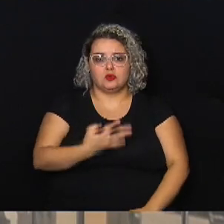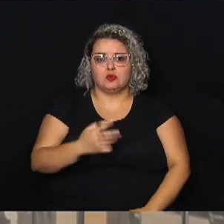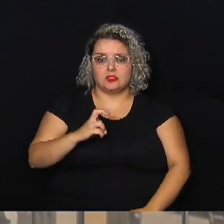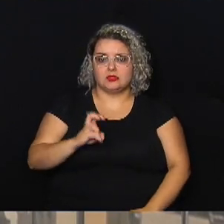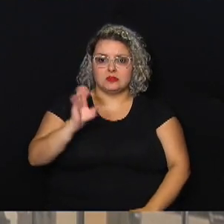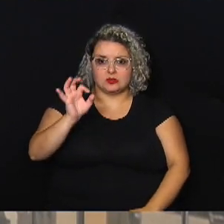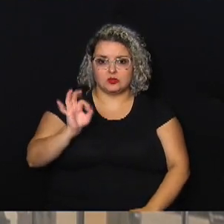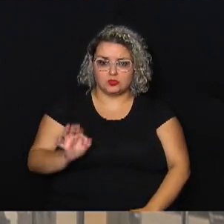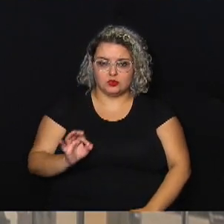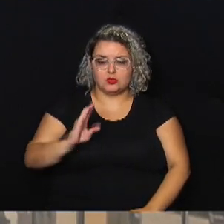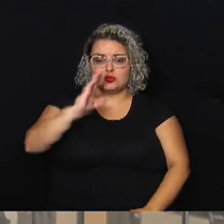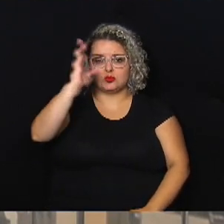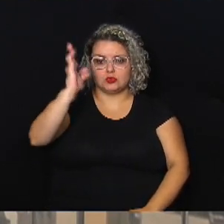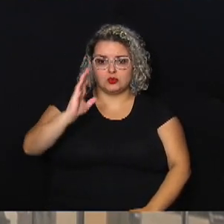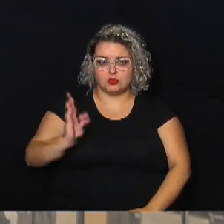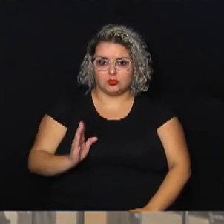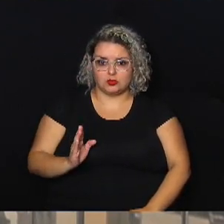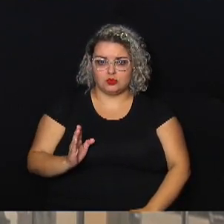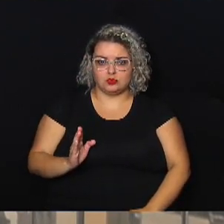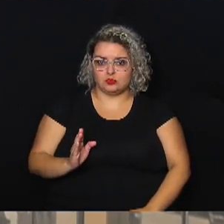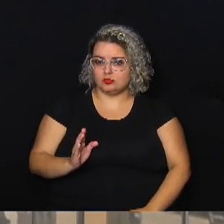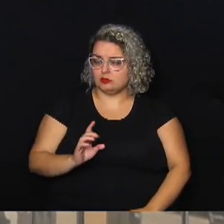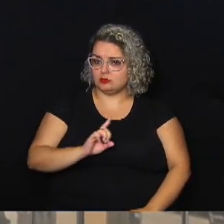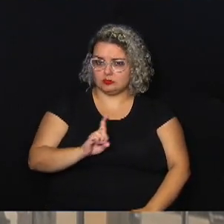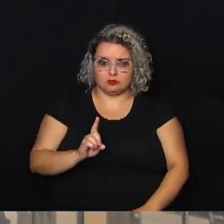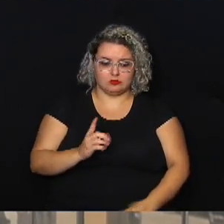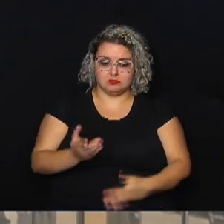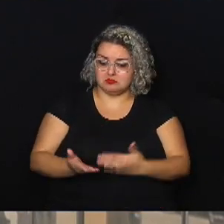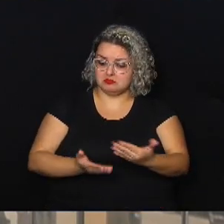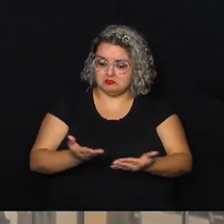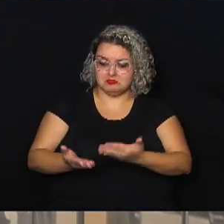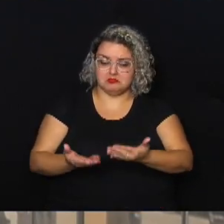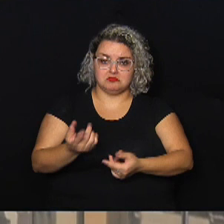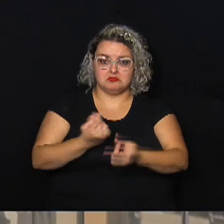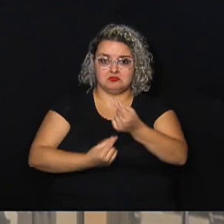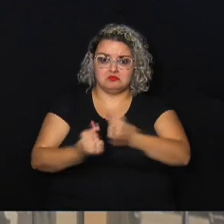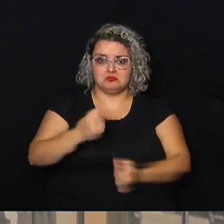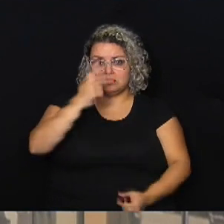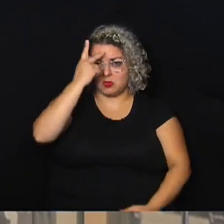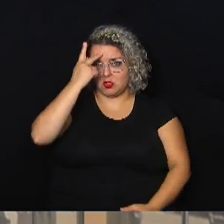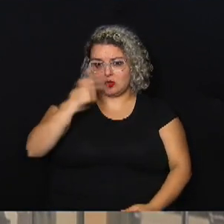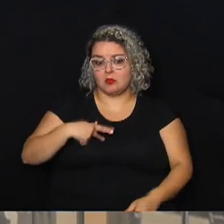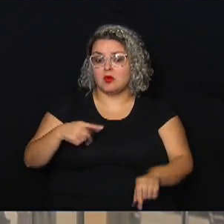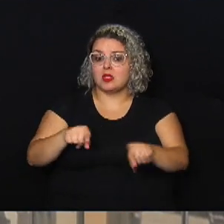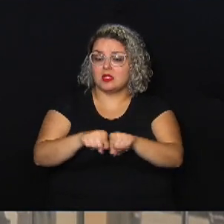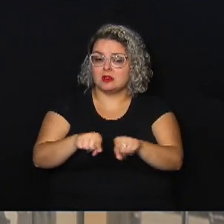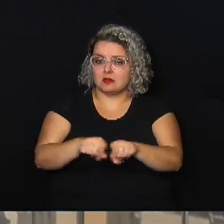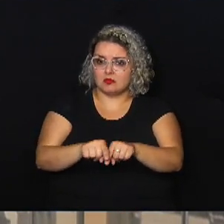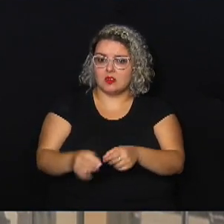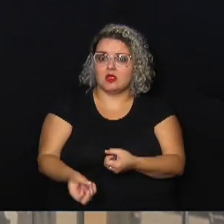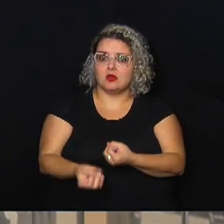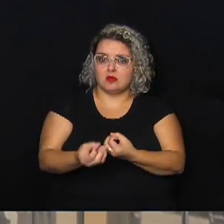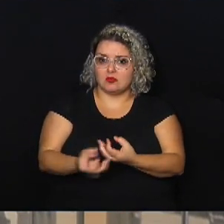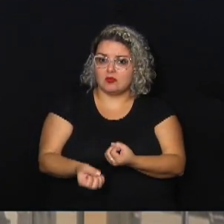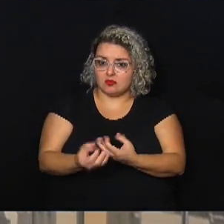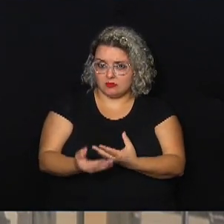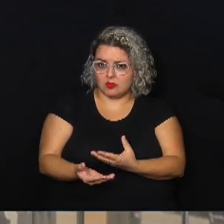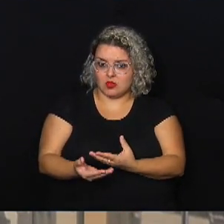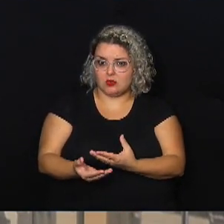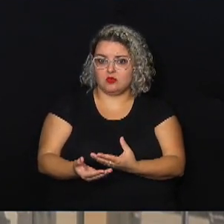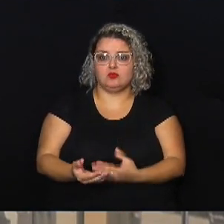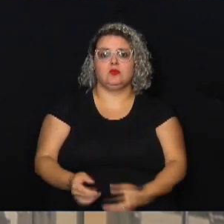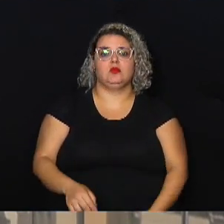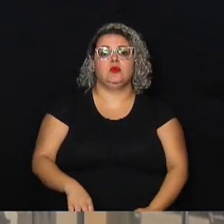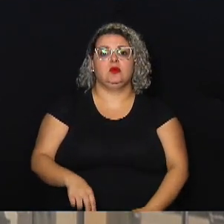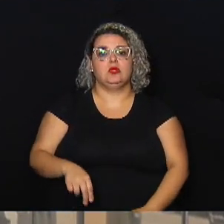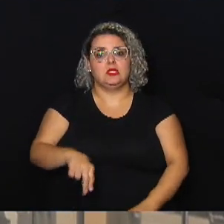45% dos brasileiros não cuidam das próprias finanças. Além disso, dados da Confederação Nacional do